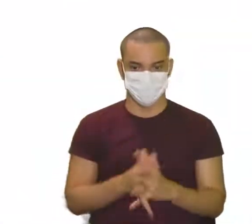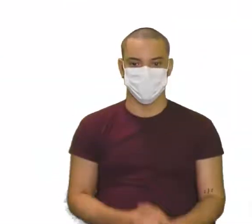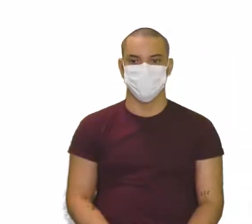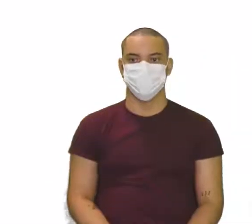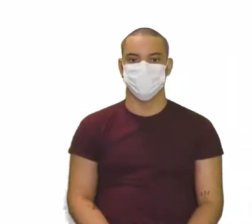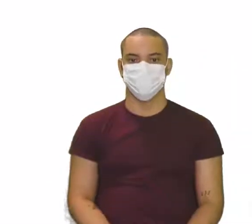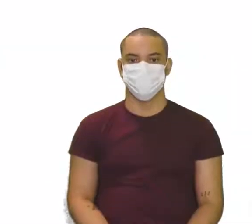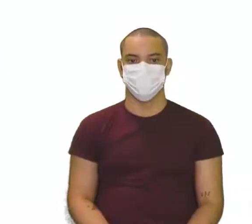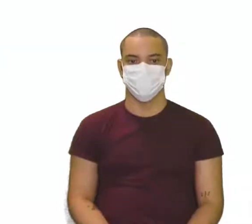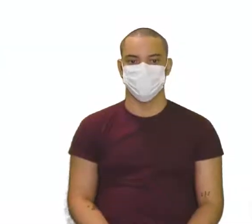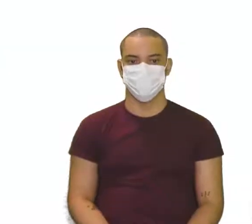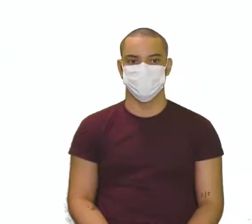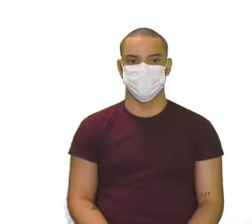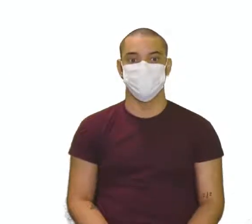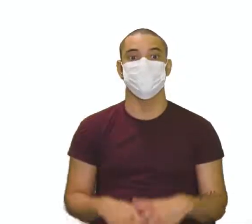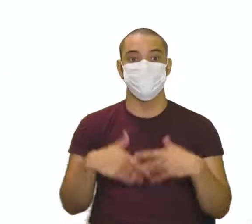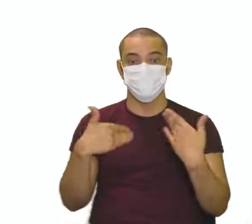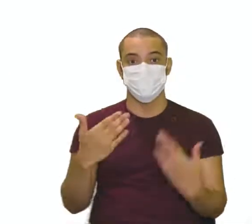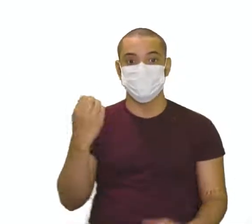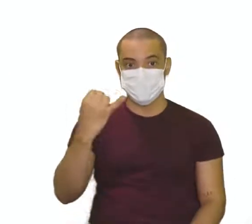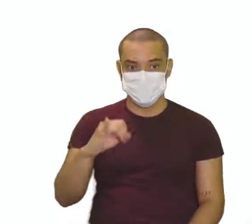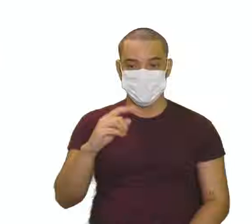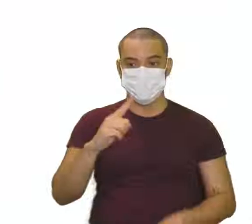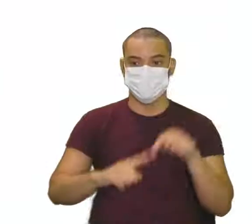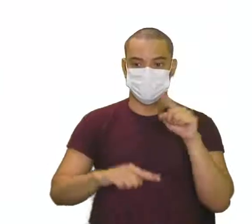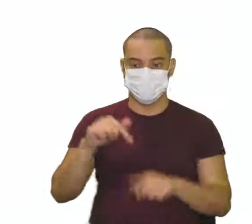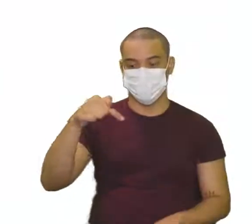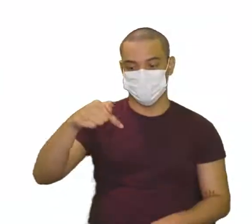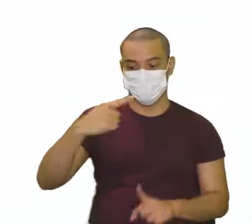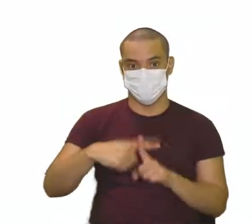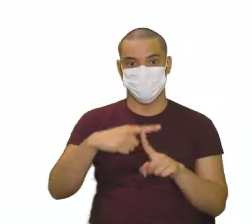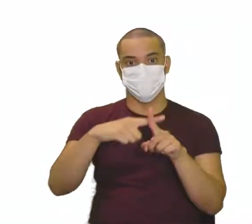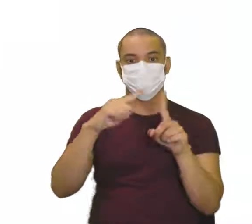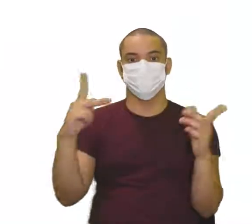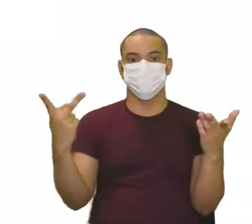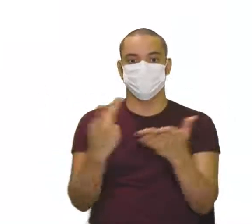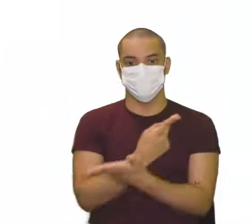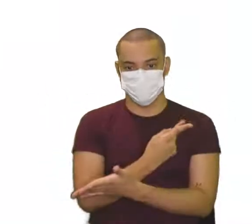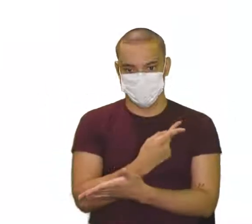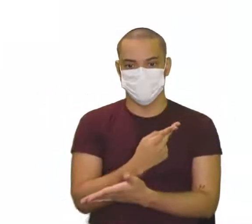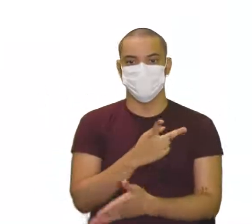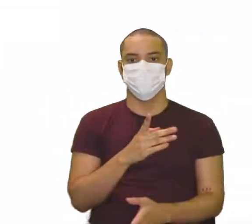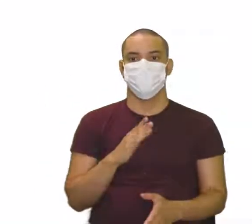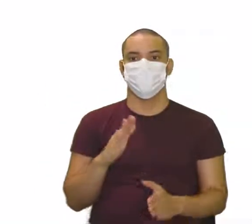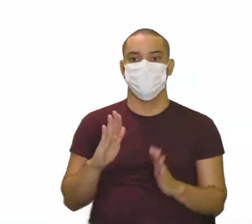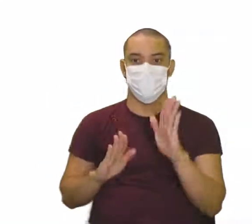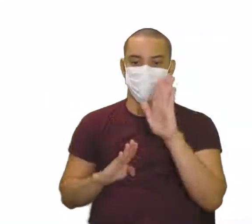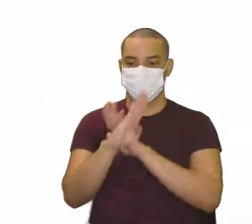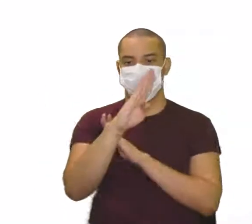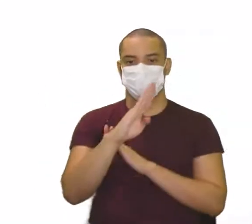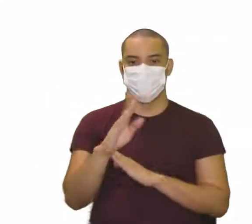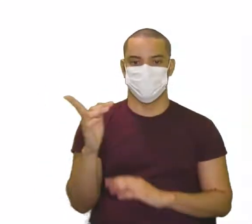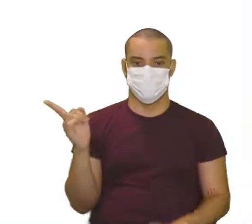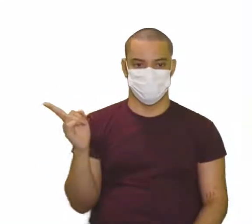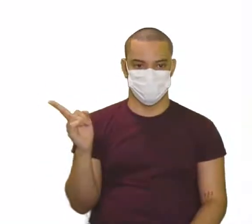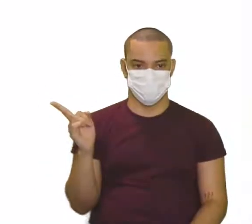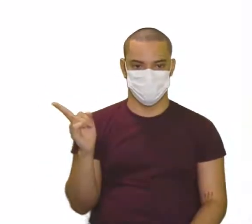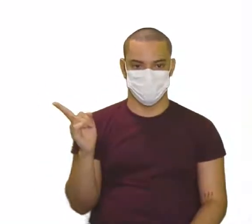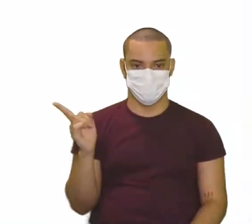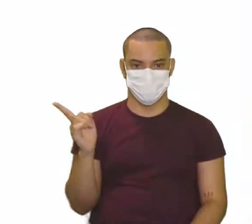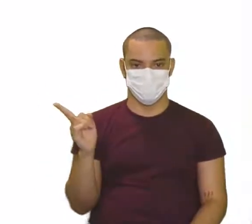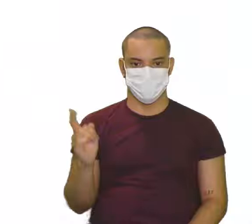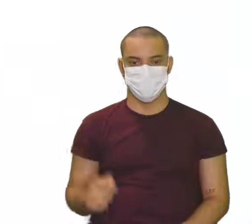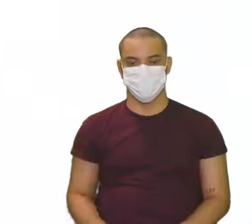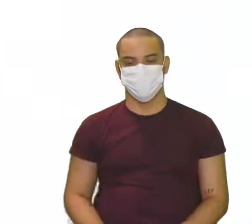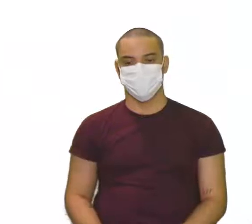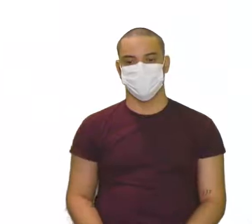Olha só, para cargas positivas, esse desvio acontece para cima. Então, tá aqui, ó, o nosso ímã. Vocês podem ver a linha aqui, ó, as linhas